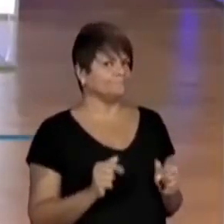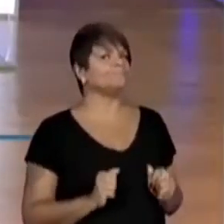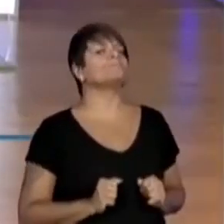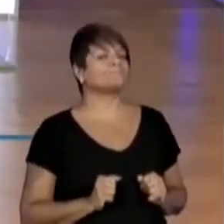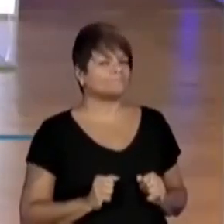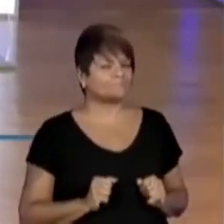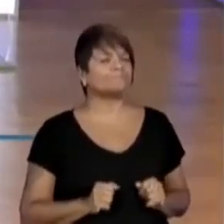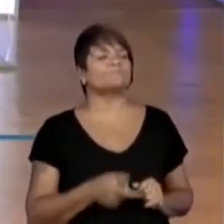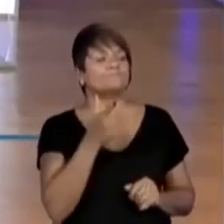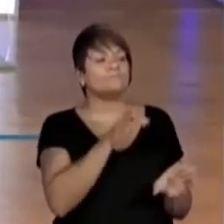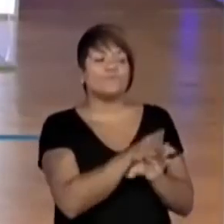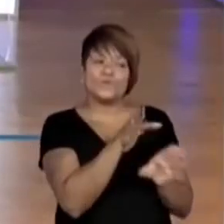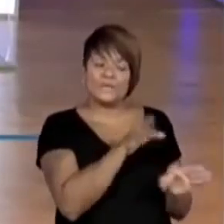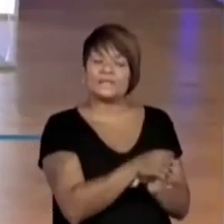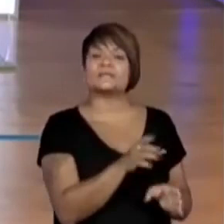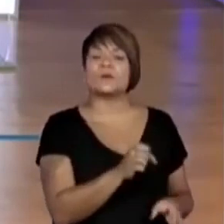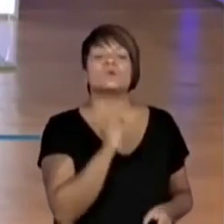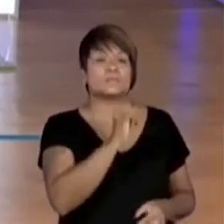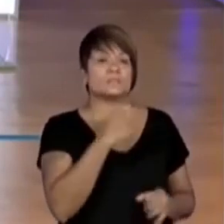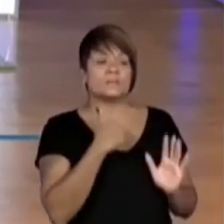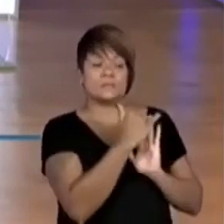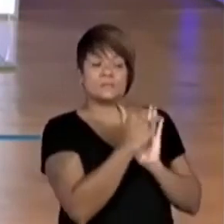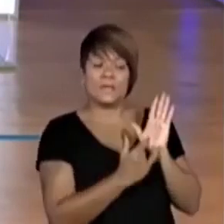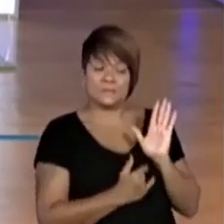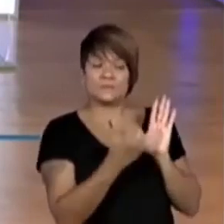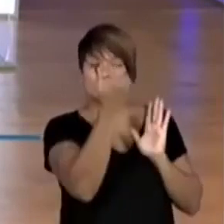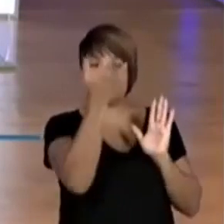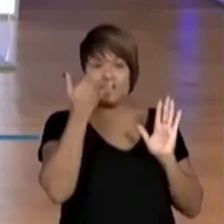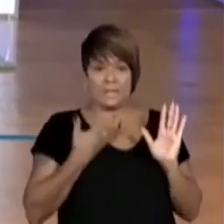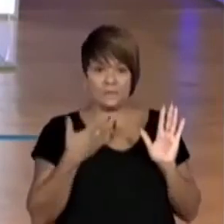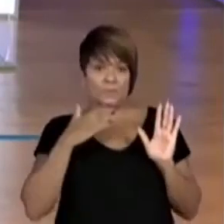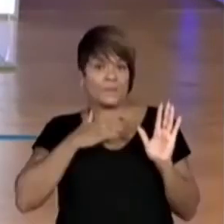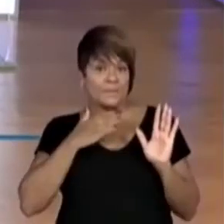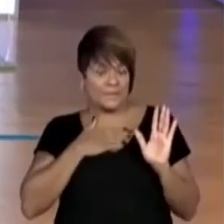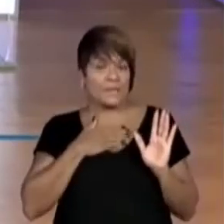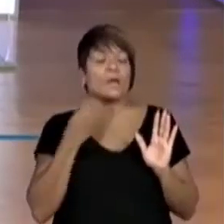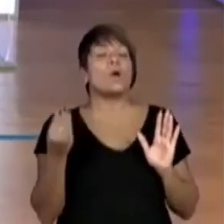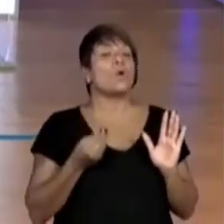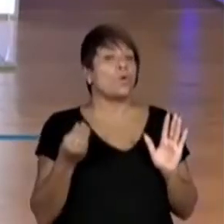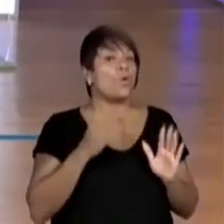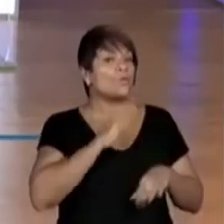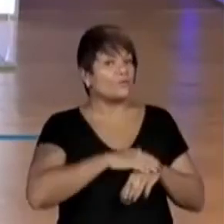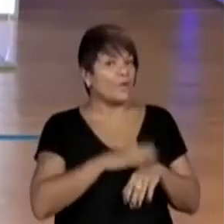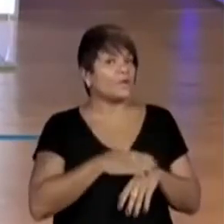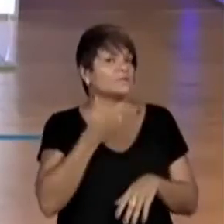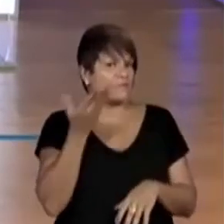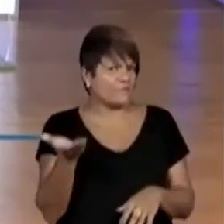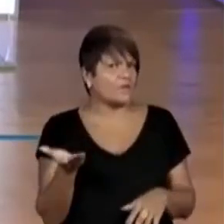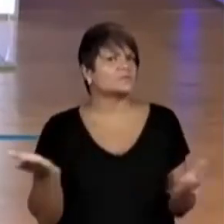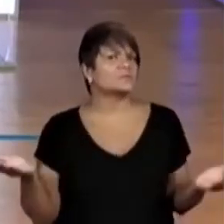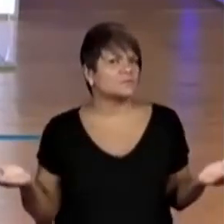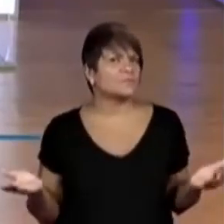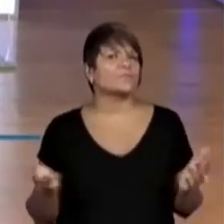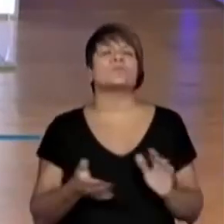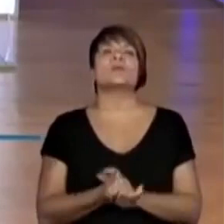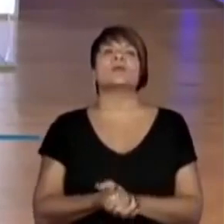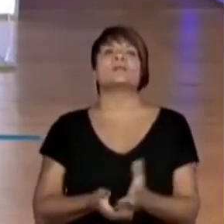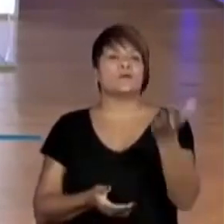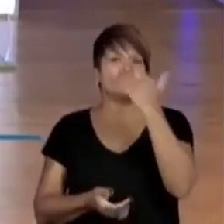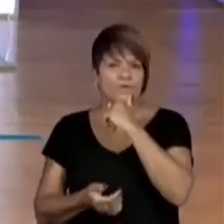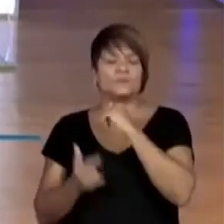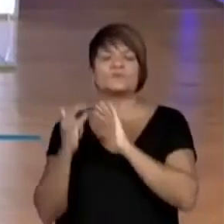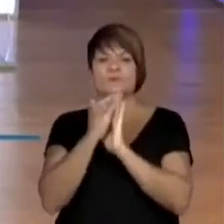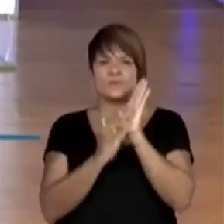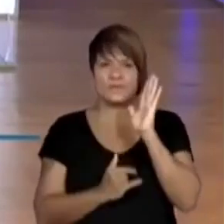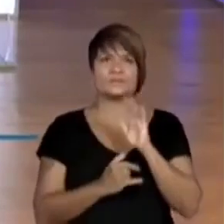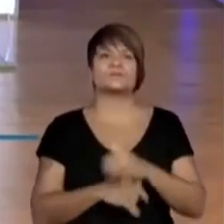palavra boa, com uma orientação. Então, se eu tiver um texto me explicando como faz, fica muito mais fácil. Claro, com certeza. Então, vamos ao